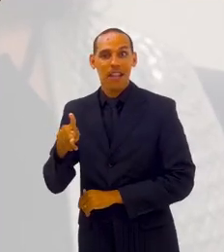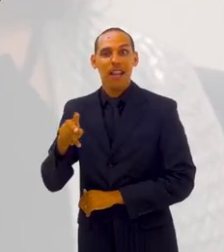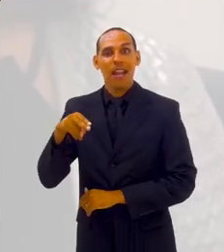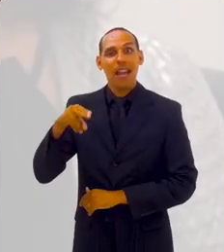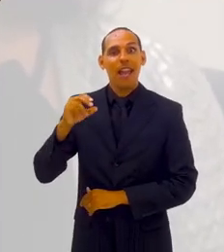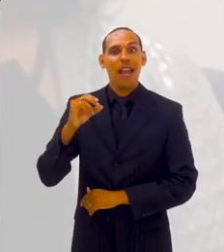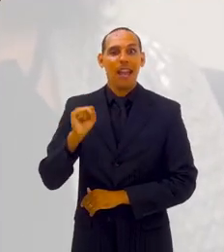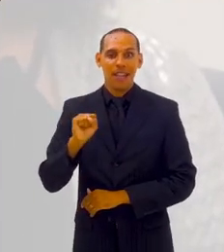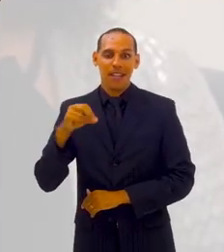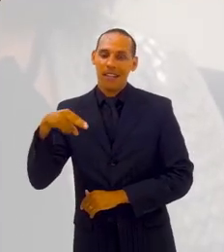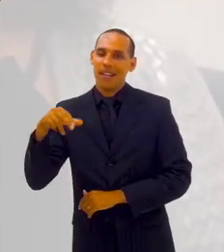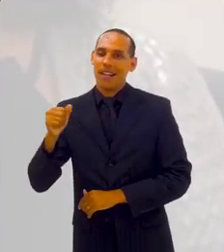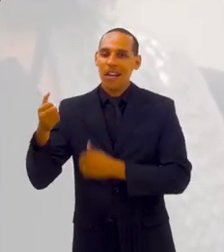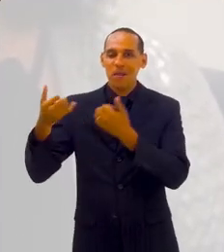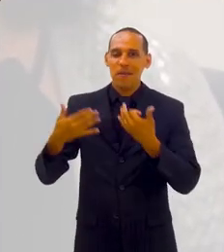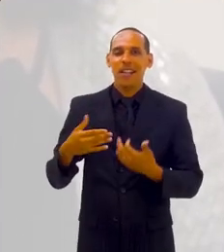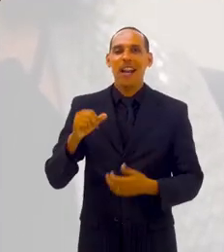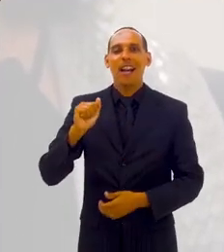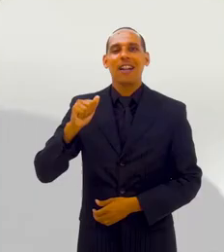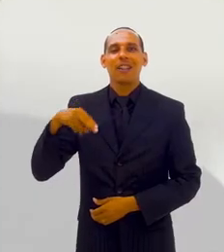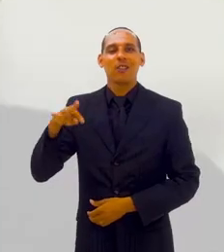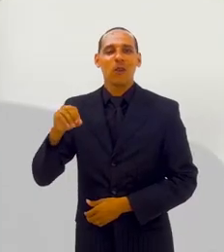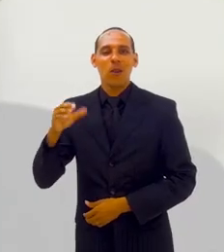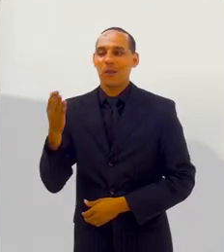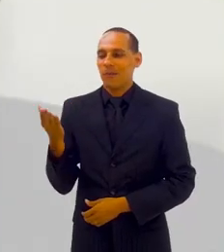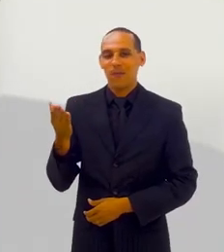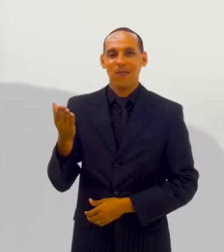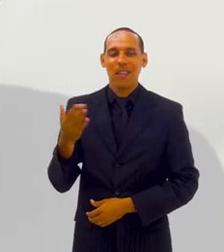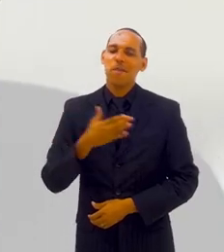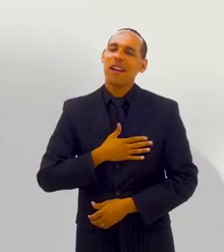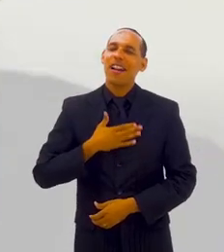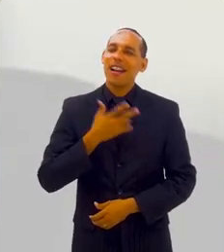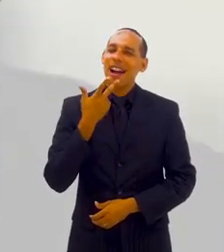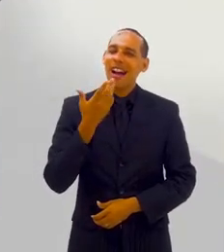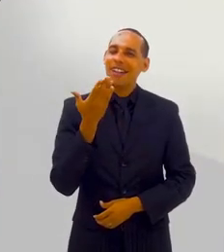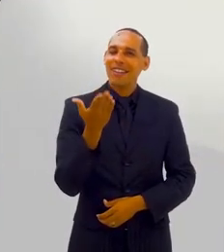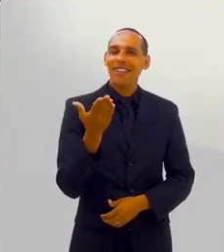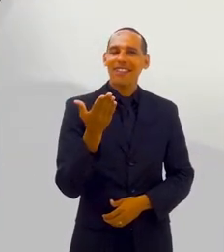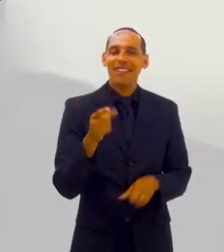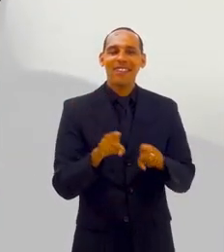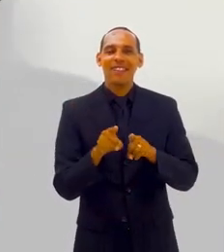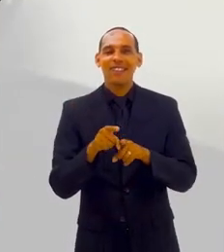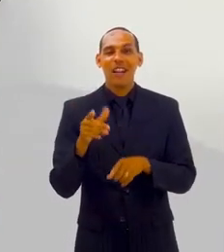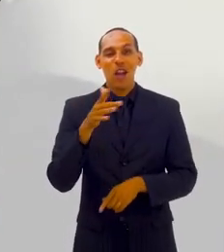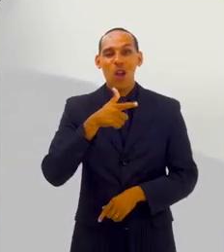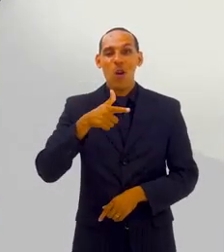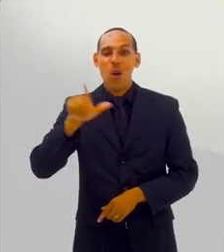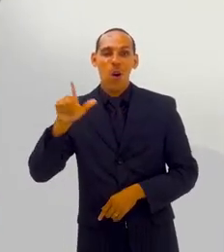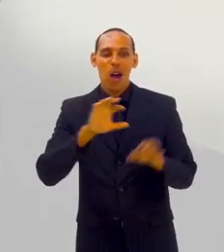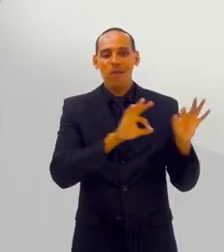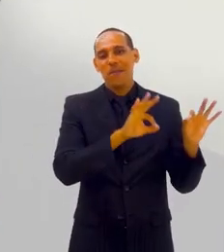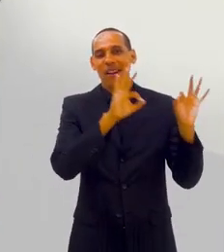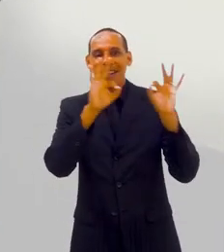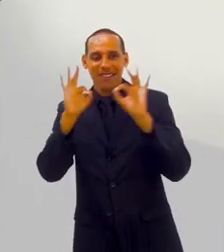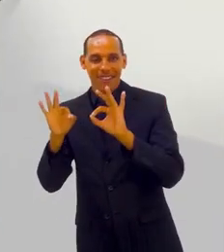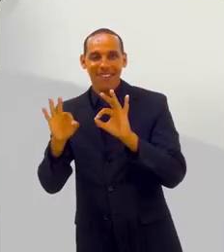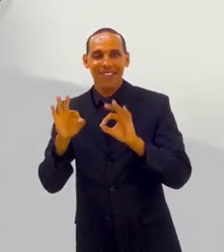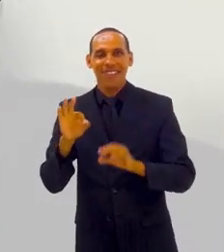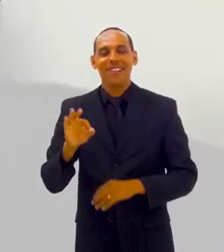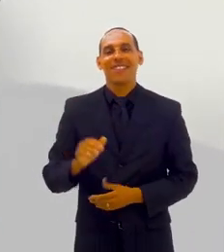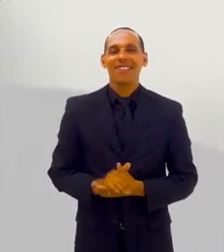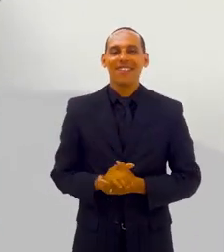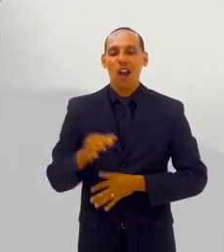o presidente da sna Antônio Melo Alvarenga é um prazer estar falando com você e com os assistentes do canal